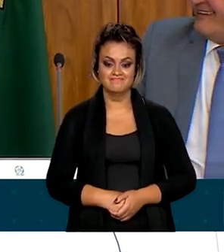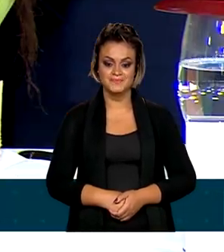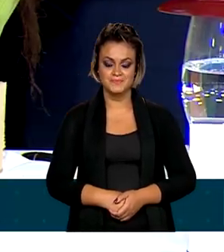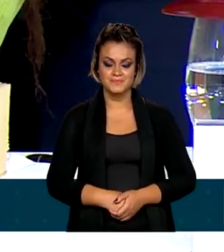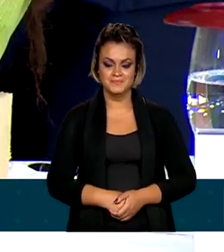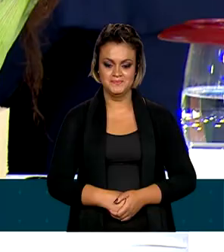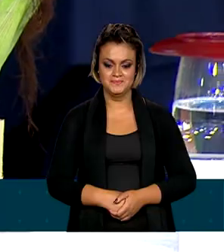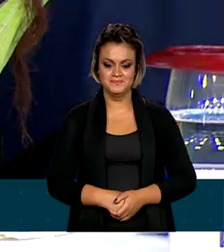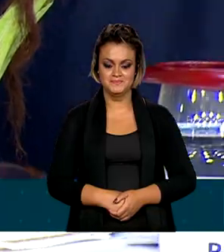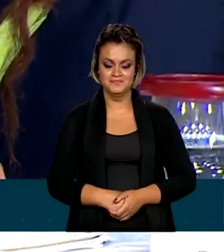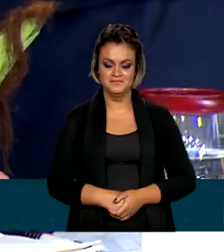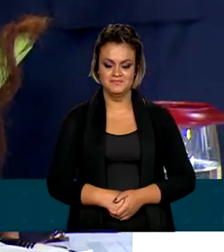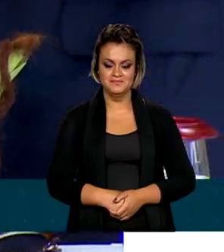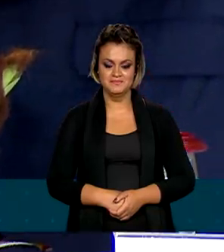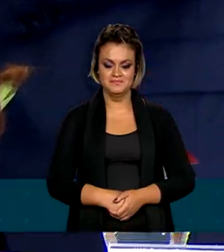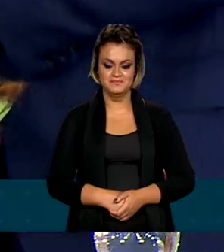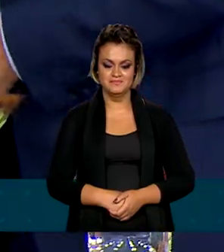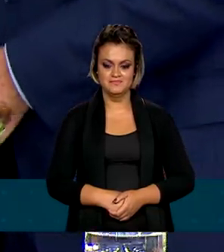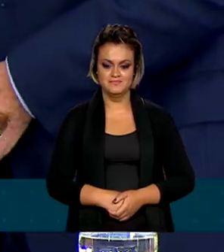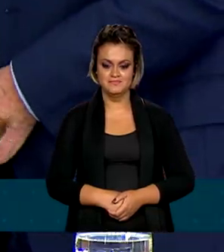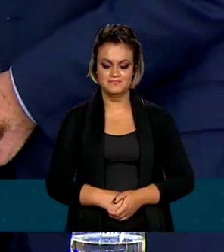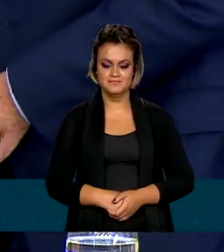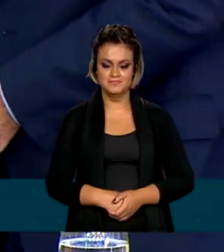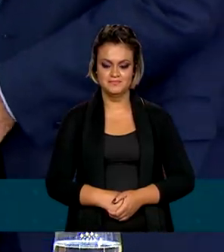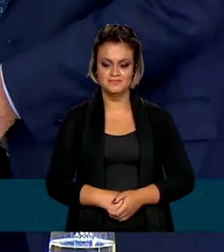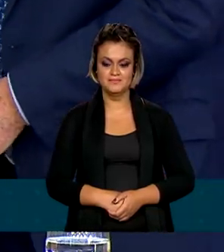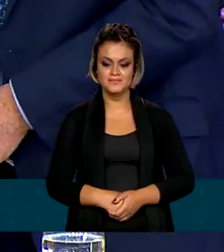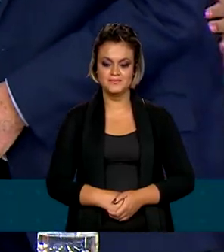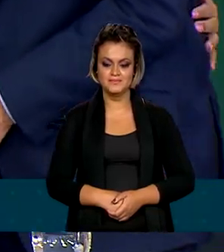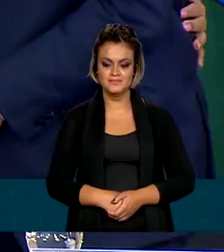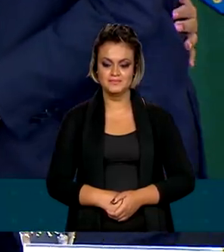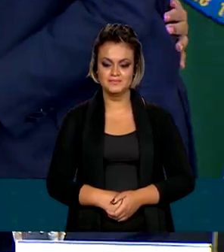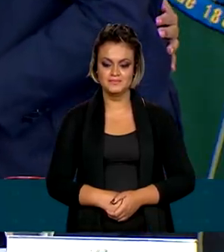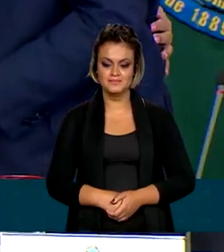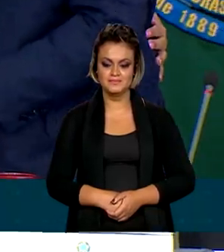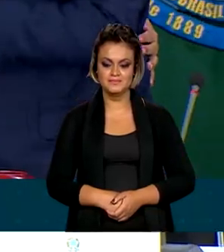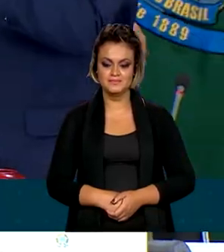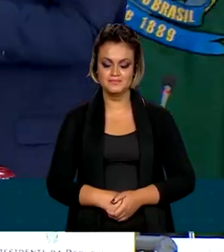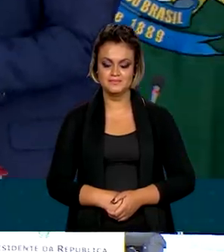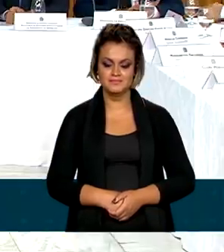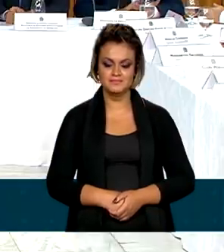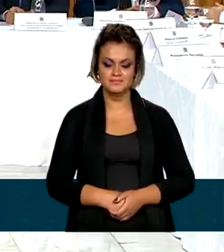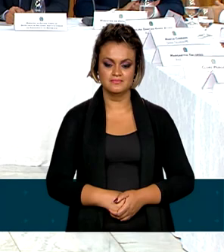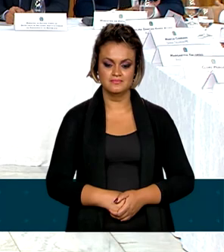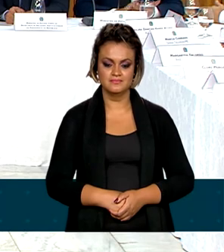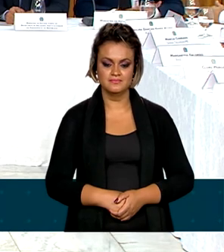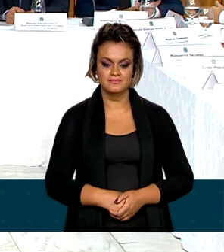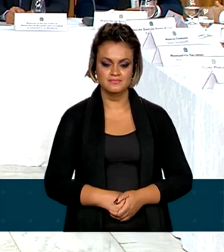Thank you.